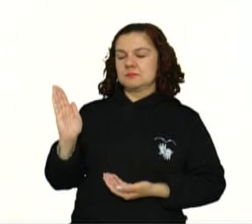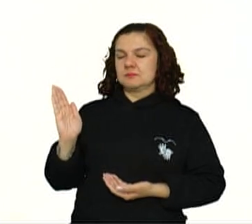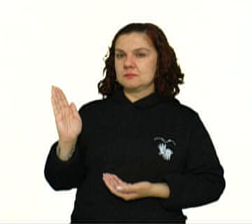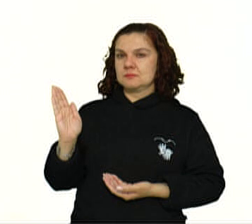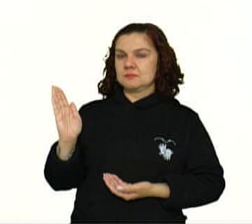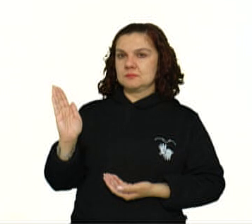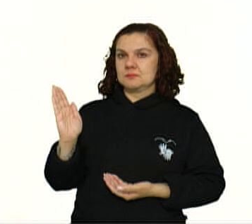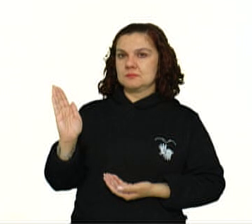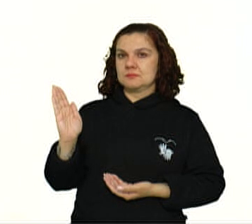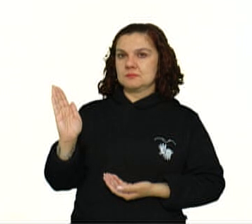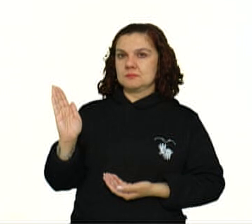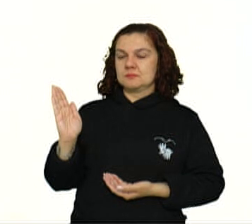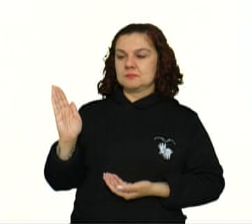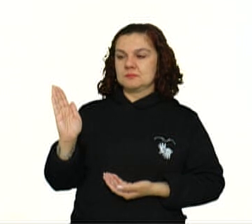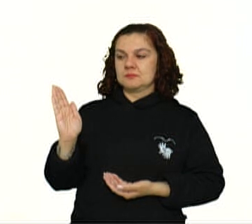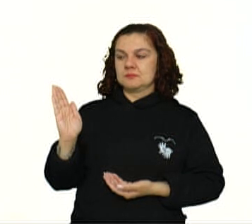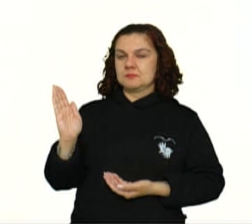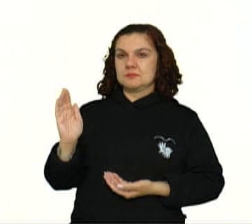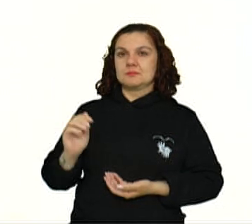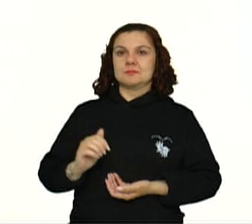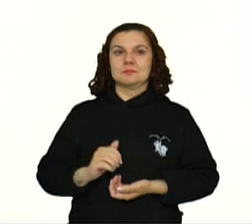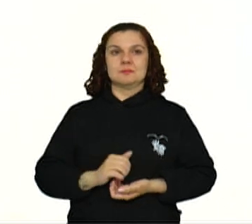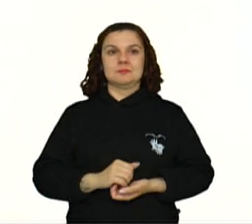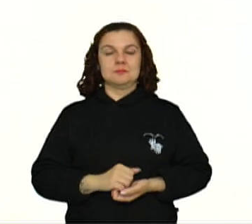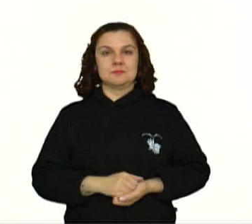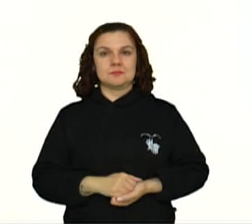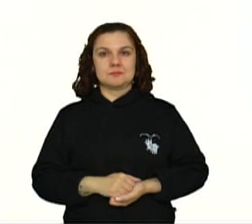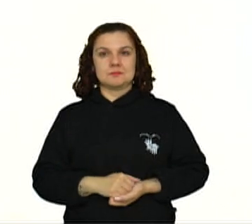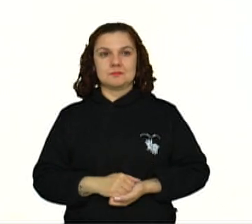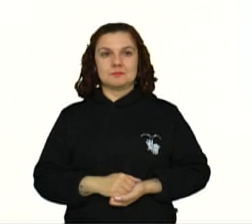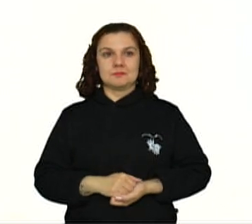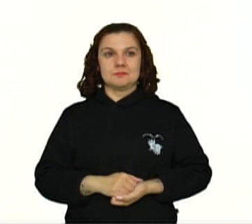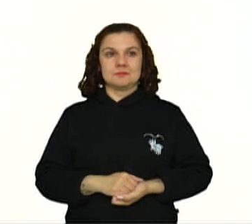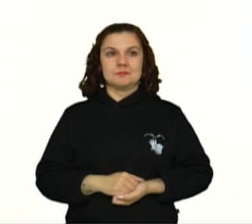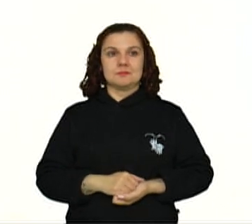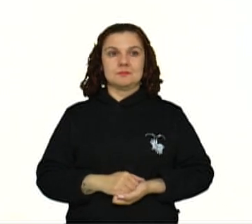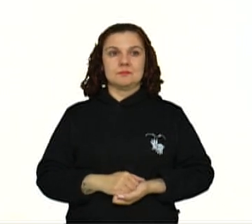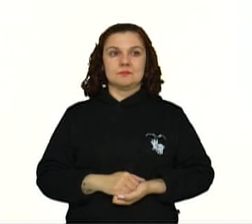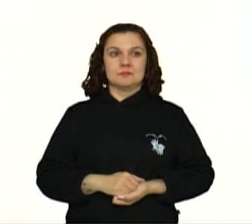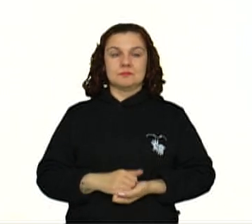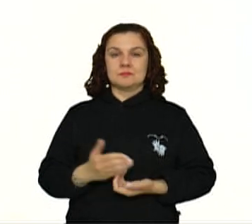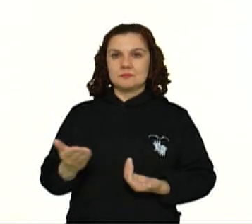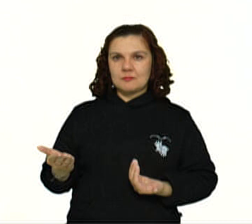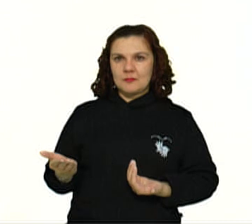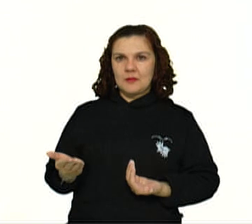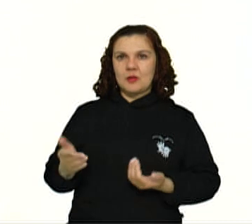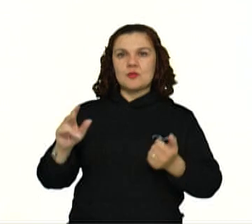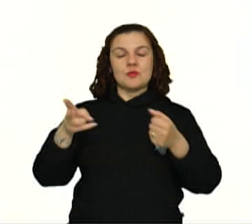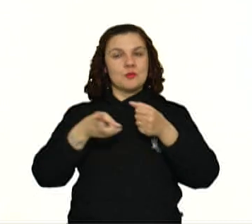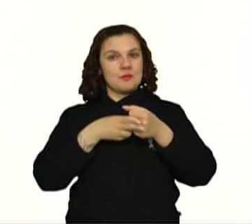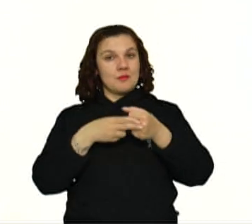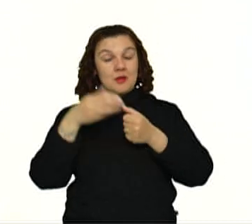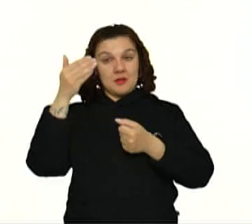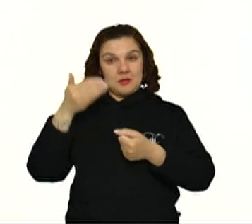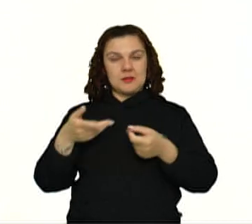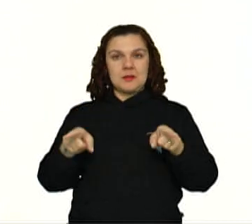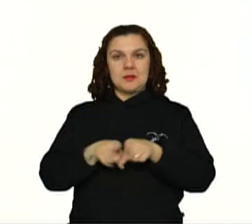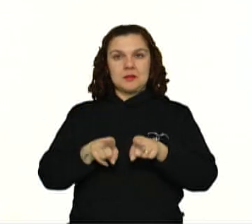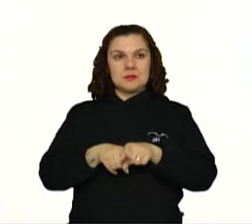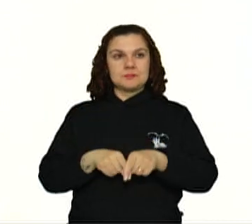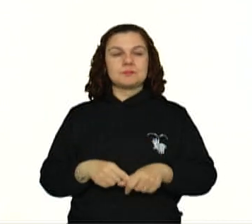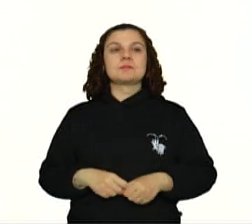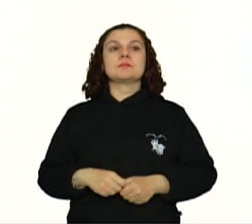muitos dias quentes durante o inverno. Oh, havia, houve, tudo com o verbo haver ali.